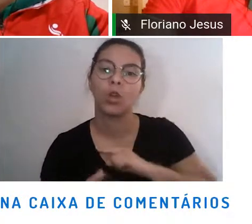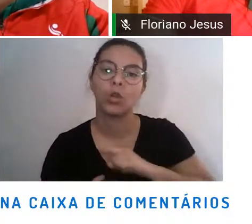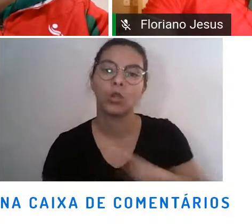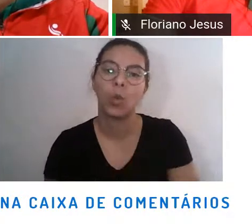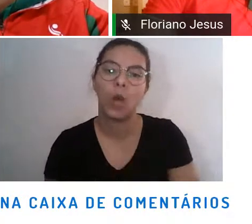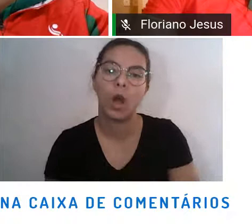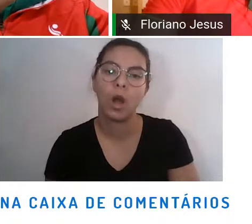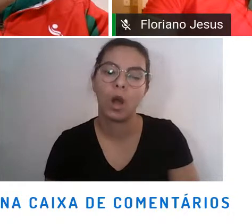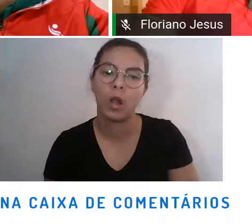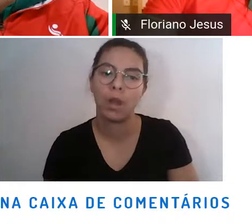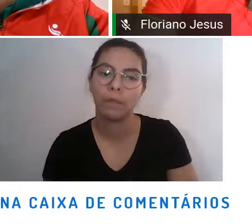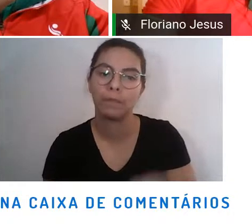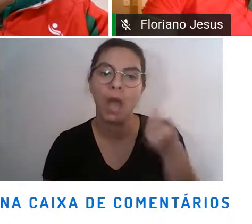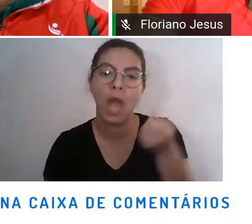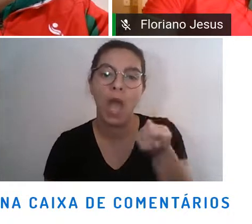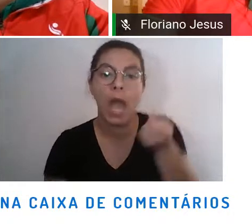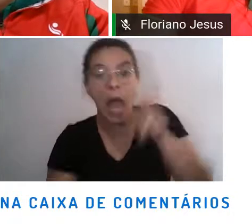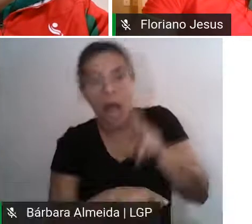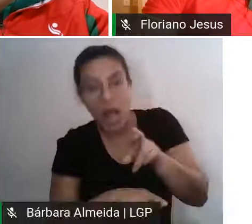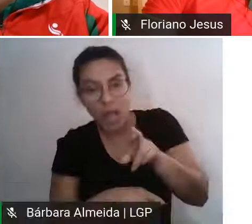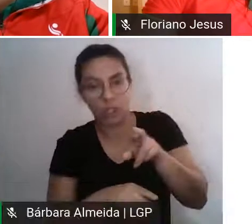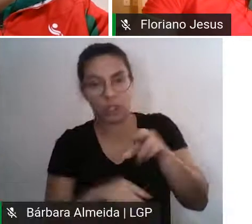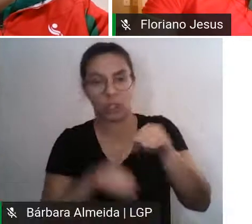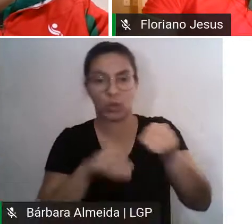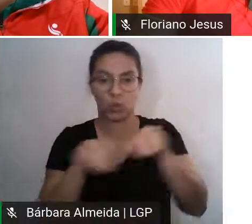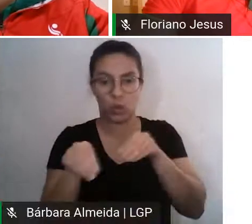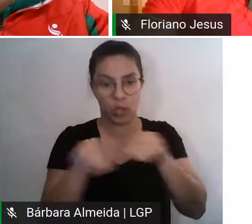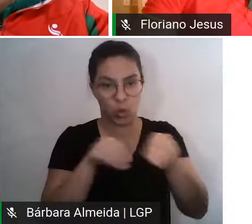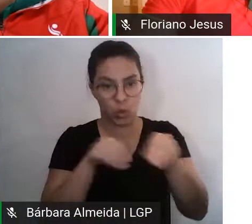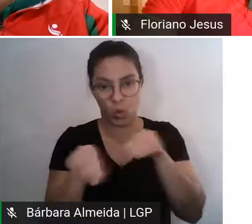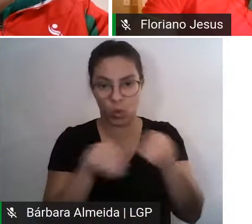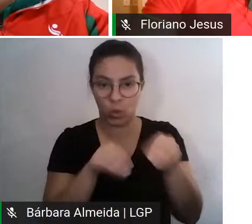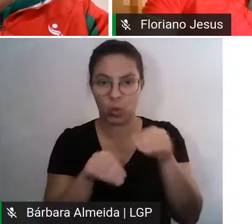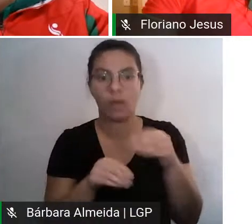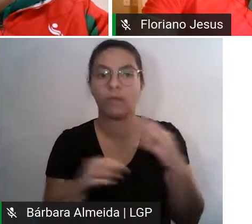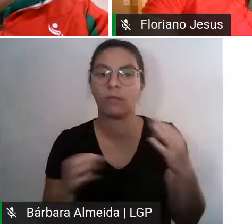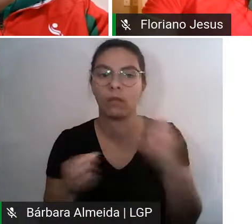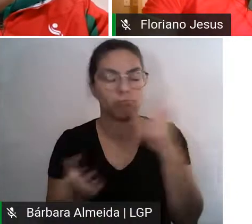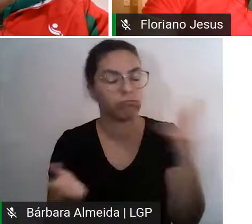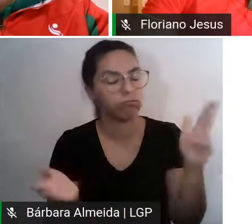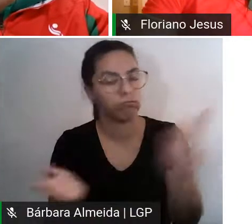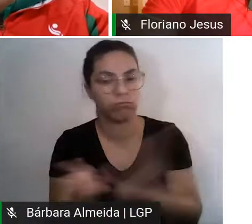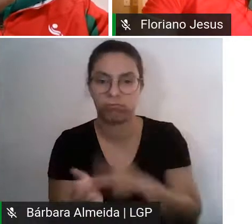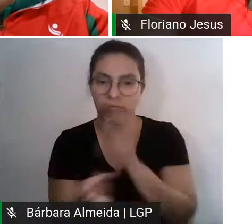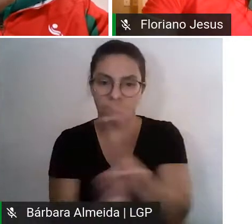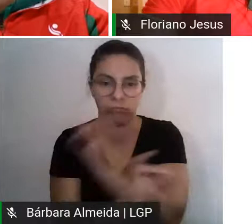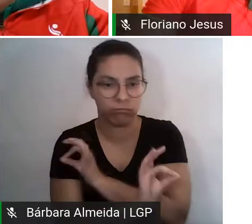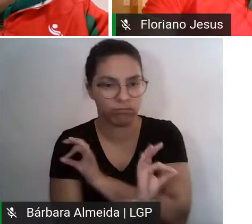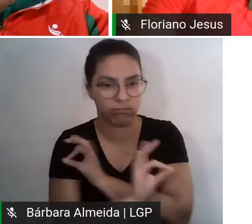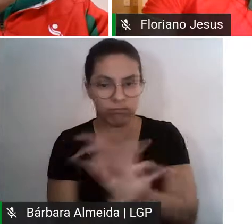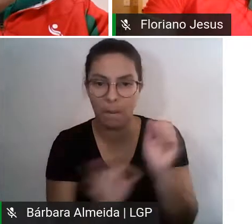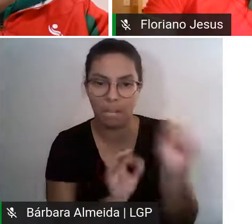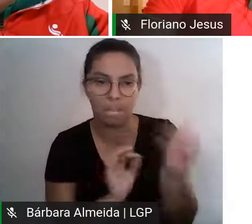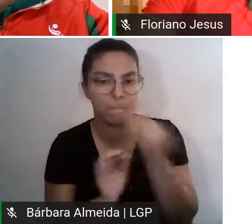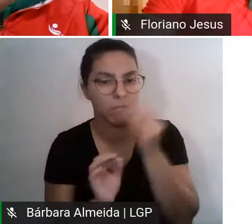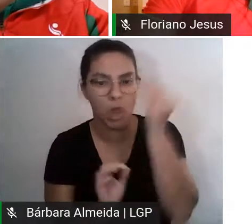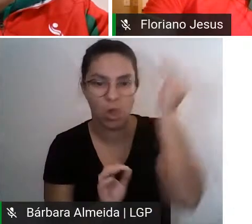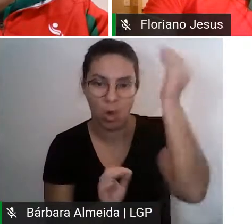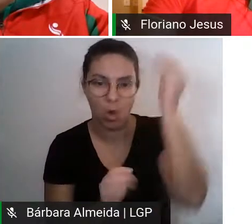temos ex-jogadores que são excelentes classificadores, dos melhores classificadores que eu já